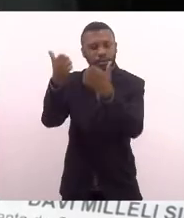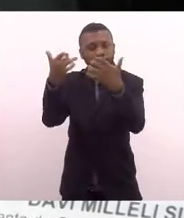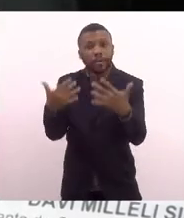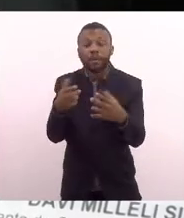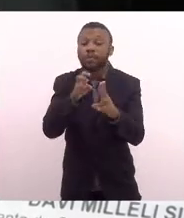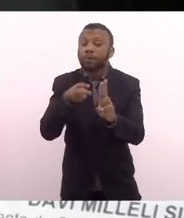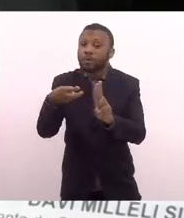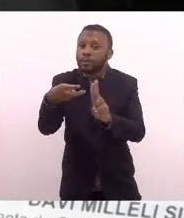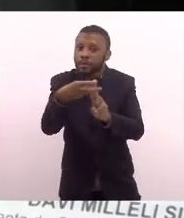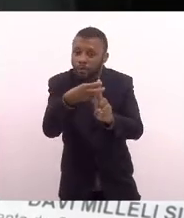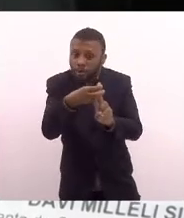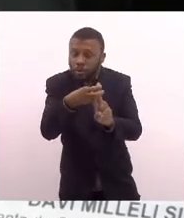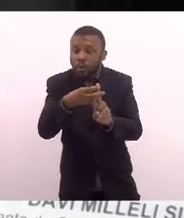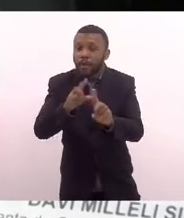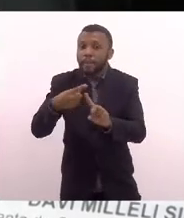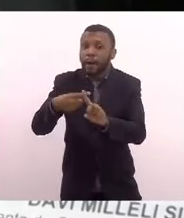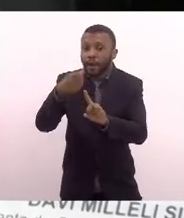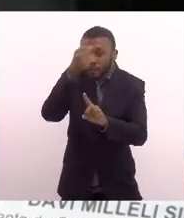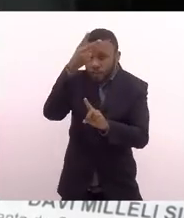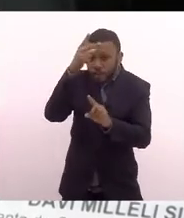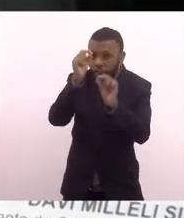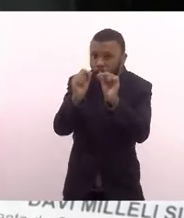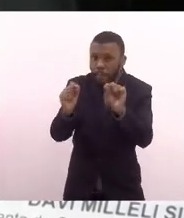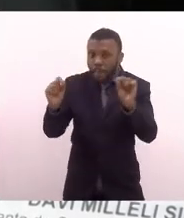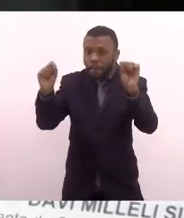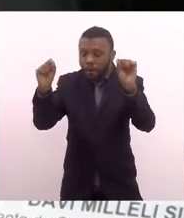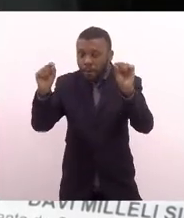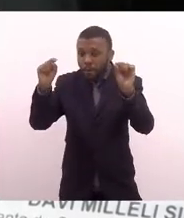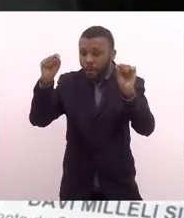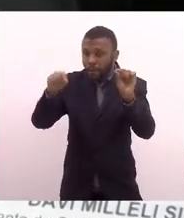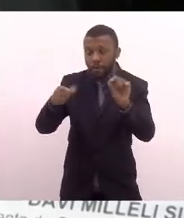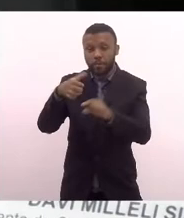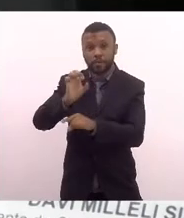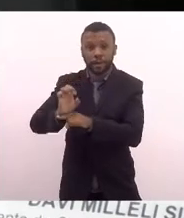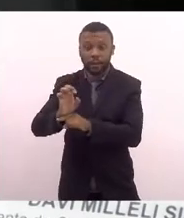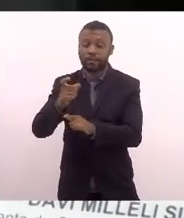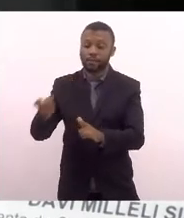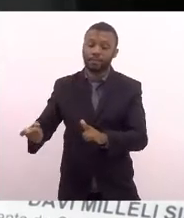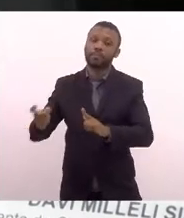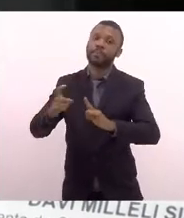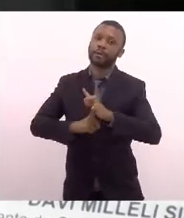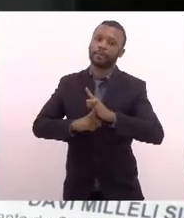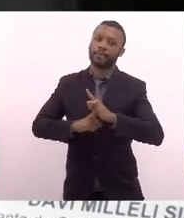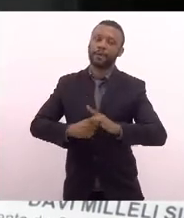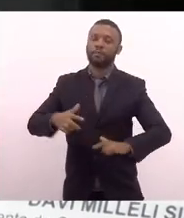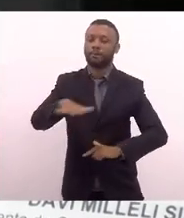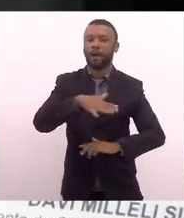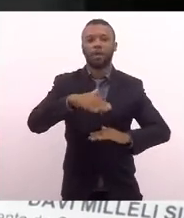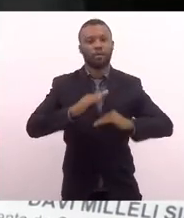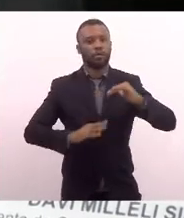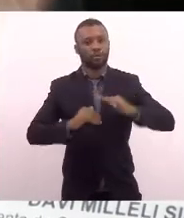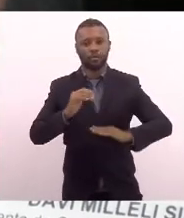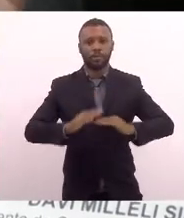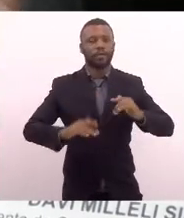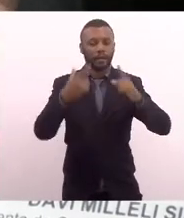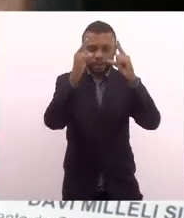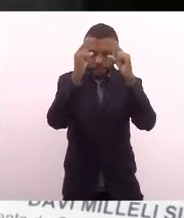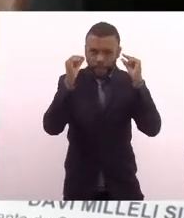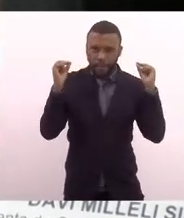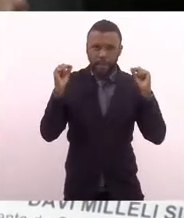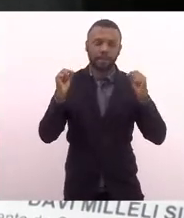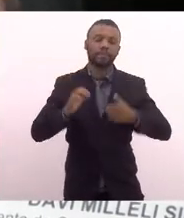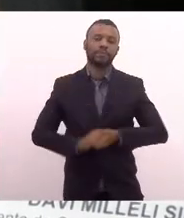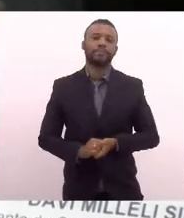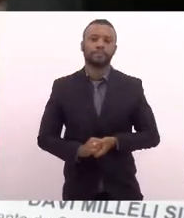Único de Saúde e os municípios e estados estão em dívida com a enfermagem, a gente precisa reconhecer isso. Não faz,